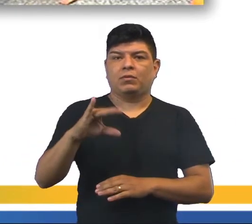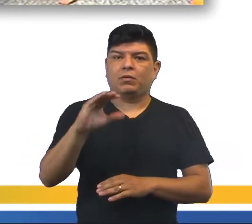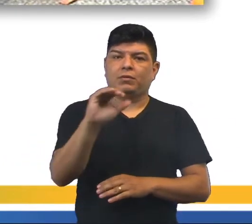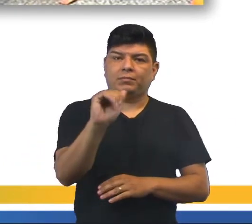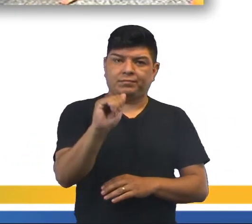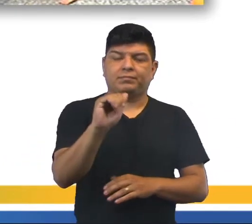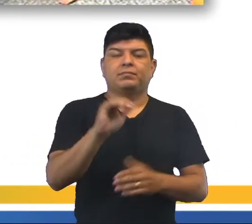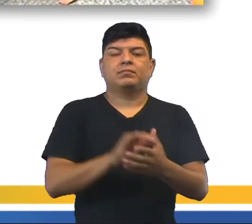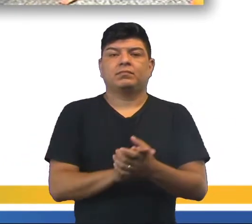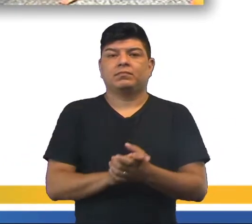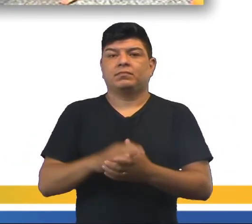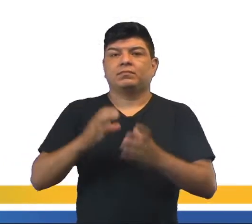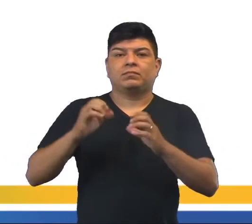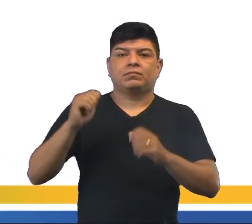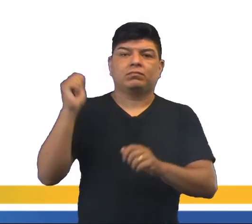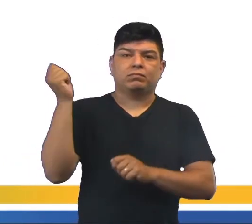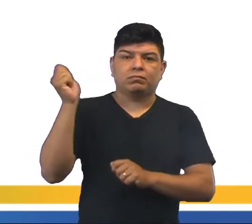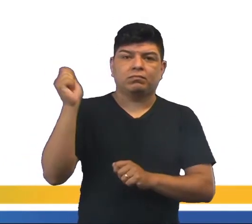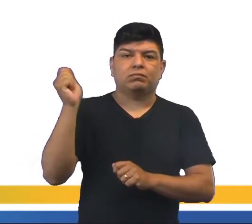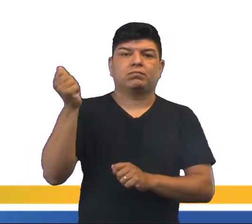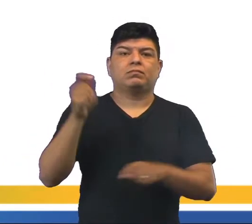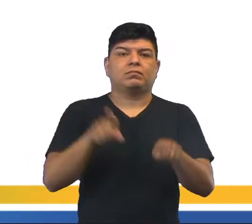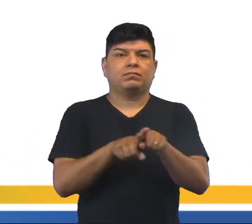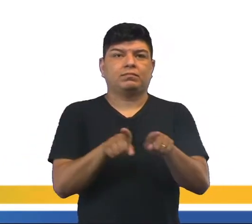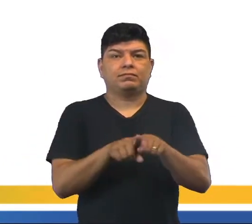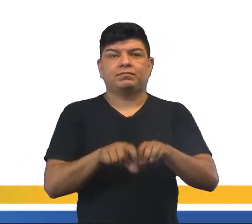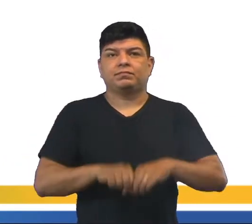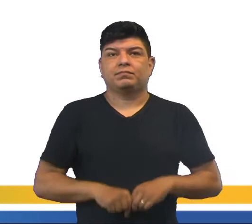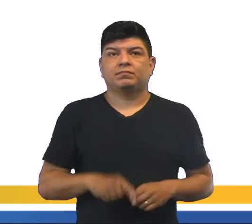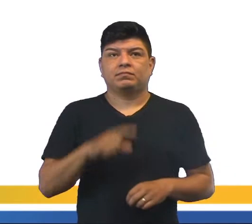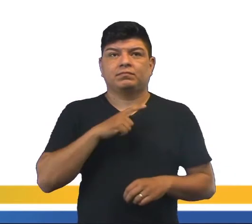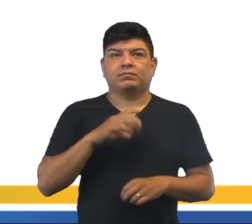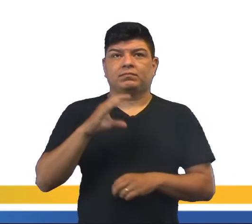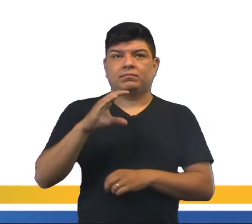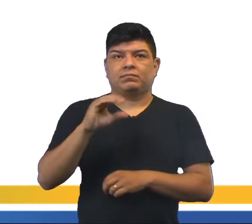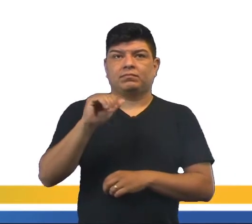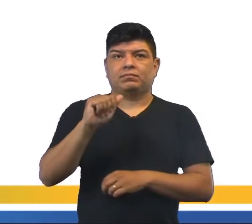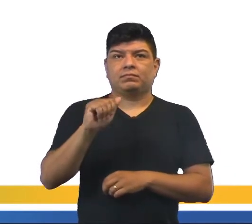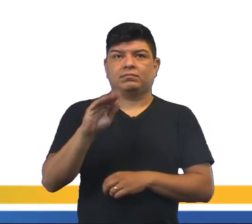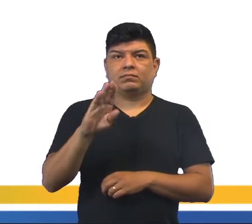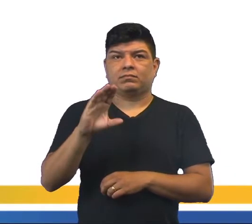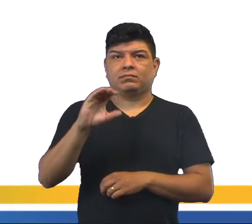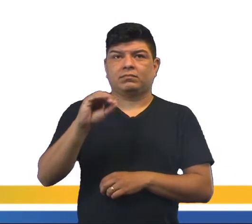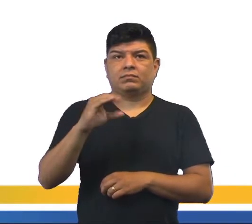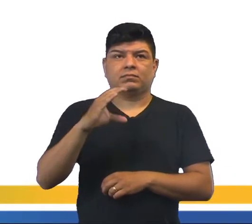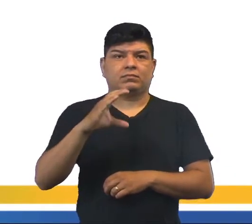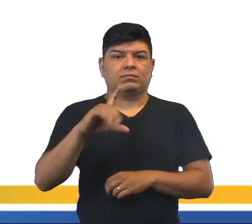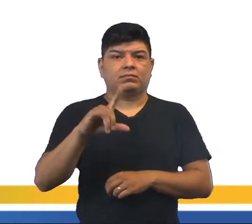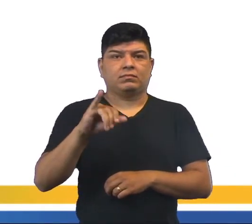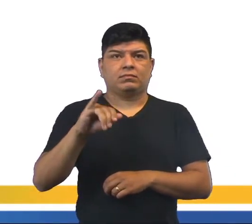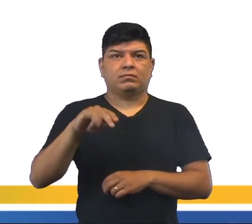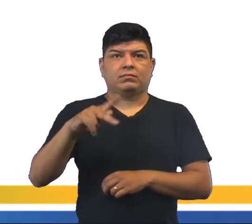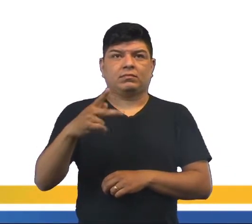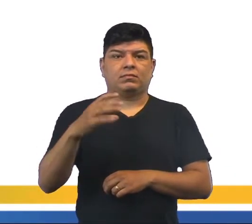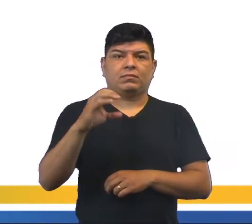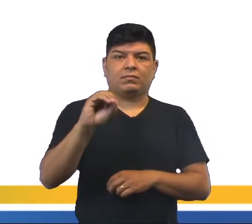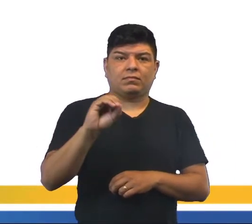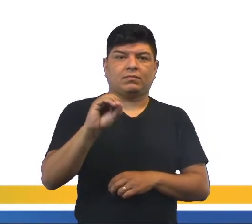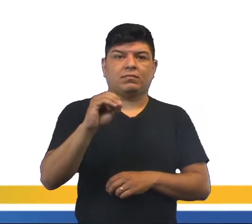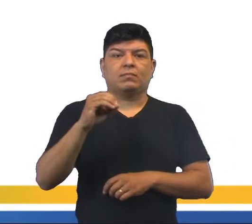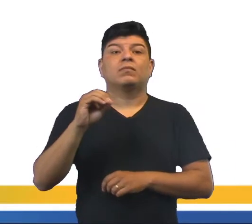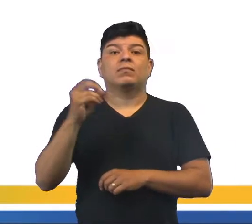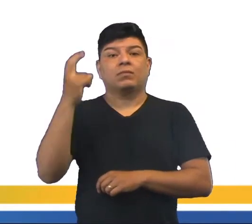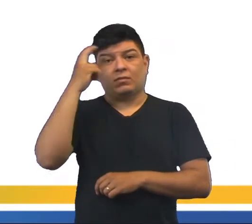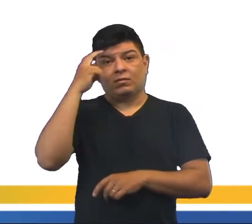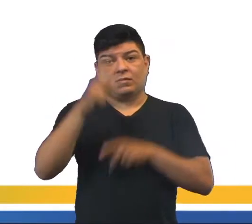angoma, e um chocalho. Nós temos também o caboclinho, né? Tem sua origem ligada à cultura indígena